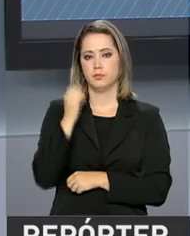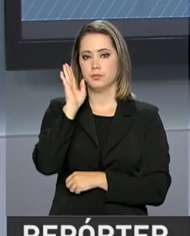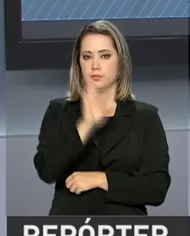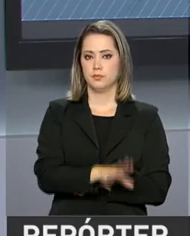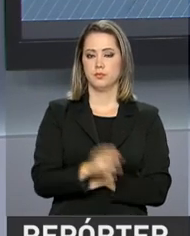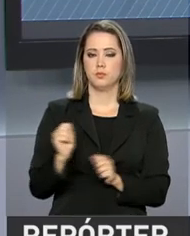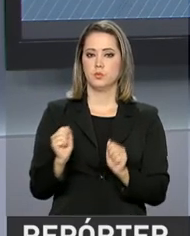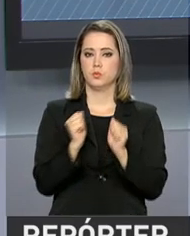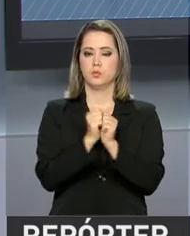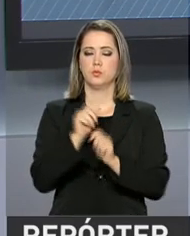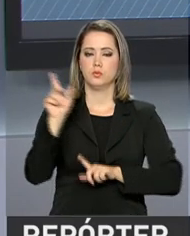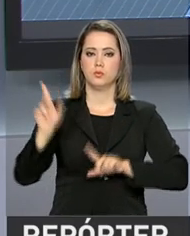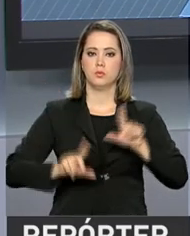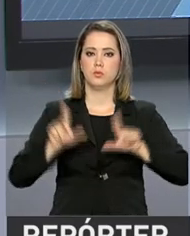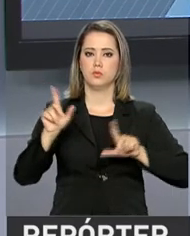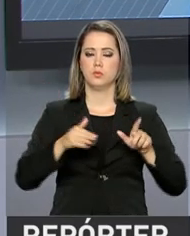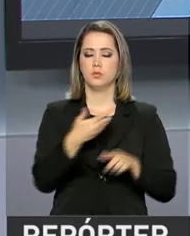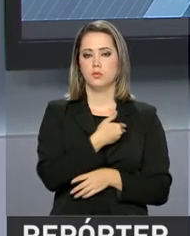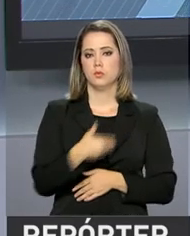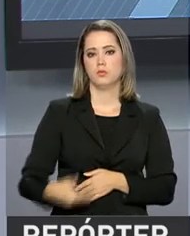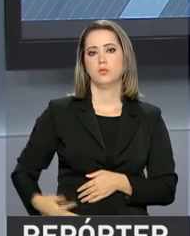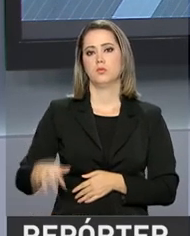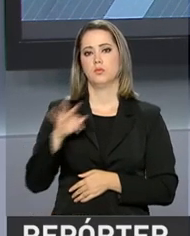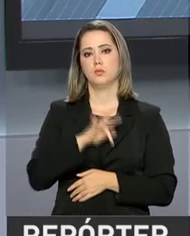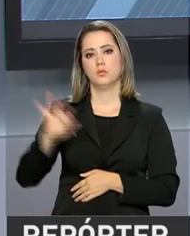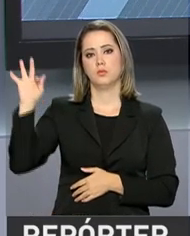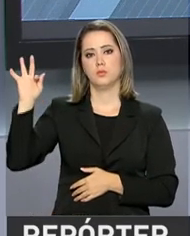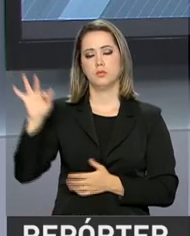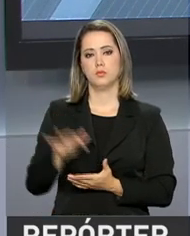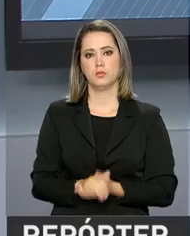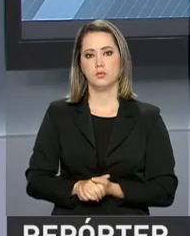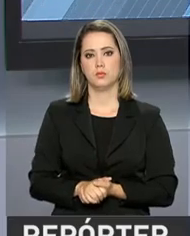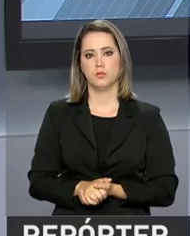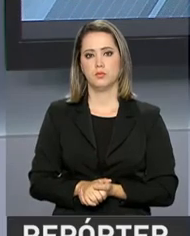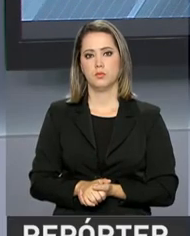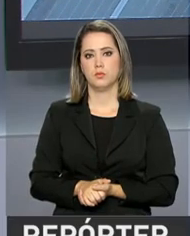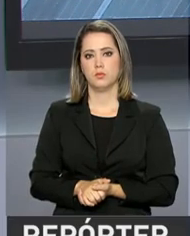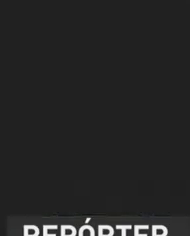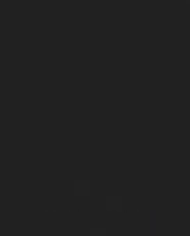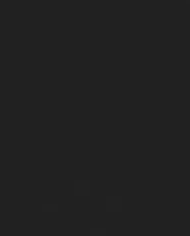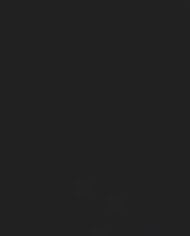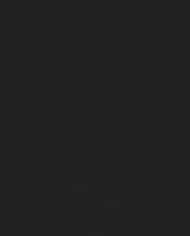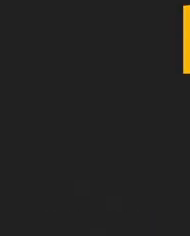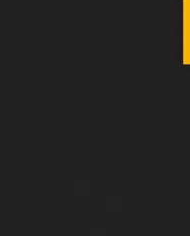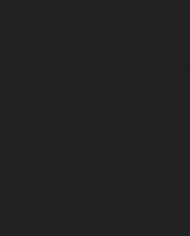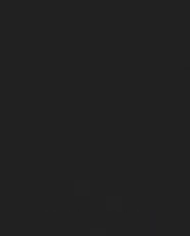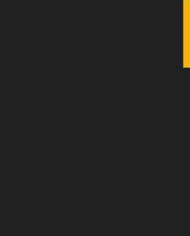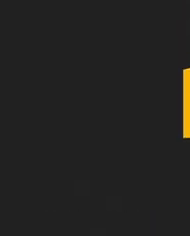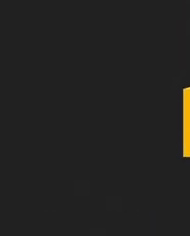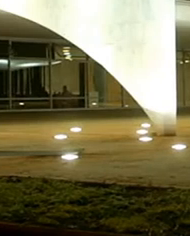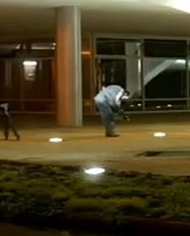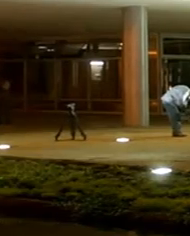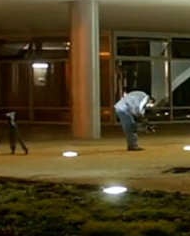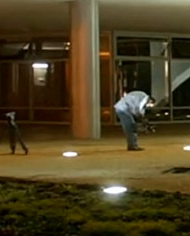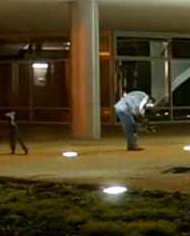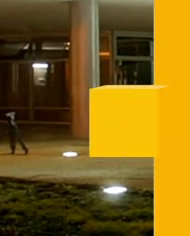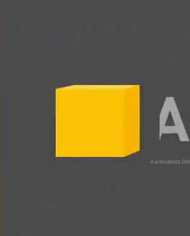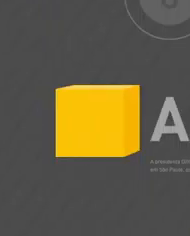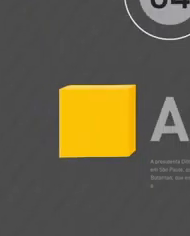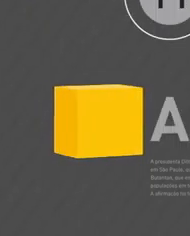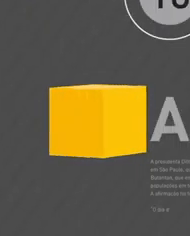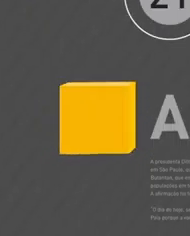boa tarde para você. Continue com a gente aqui na NBR, a TV do Governo Federal.